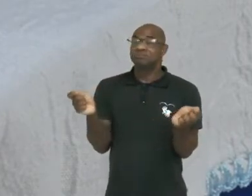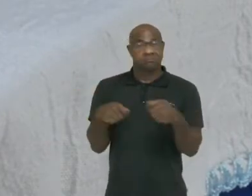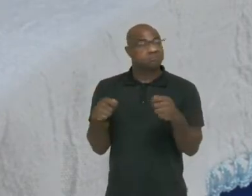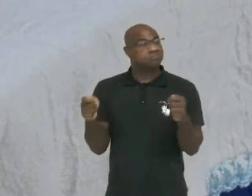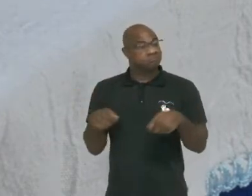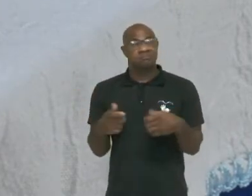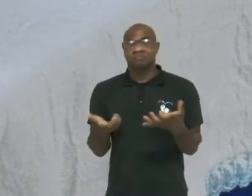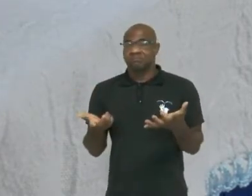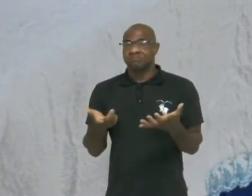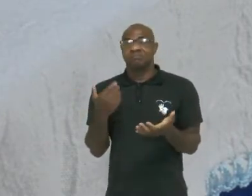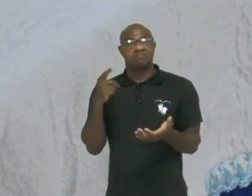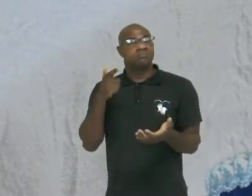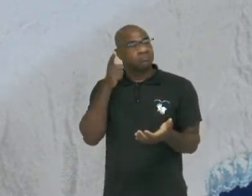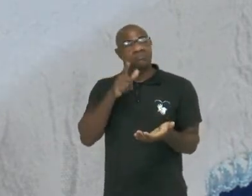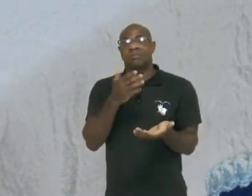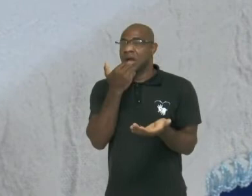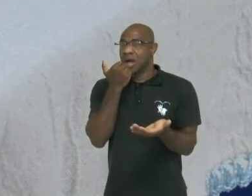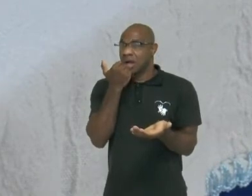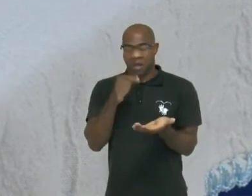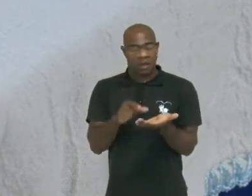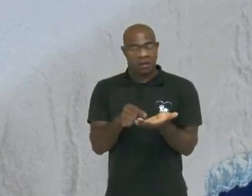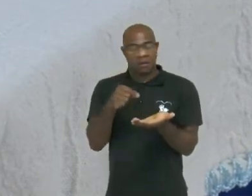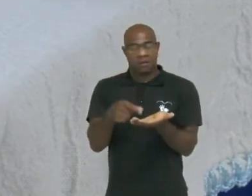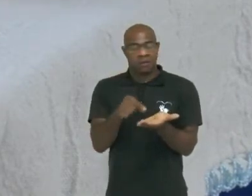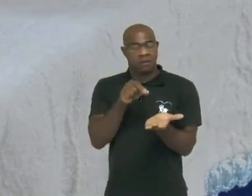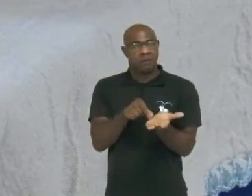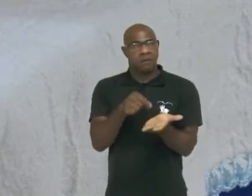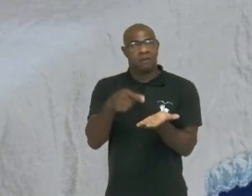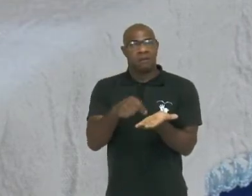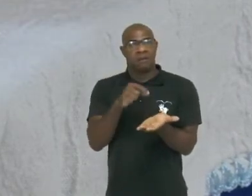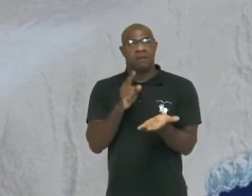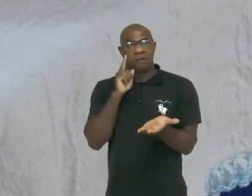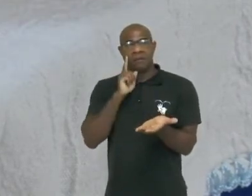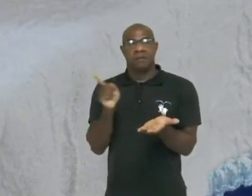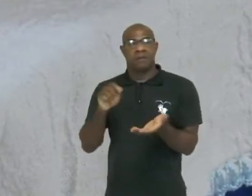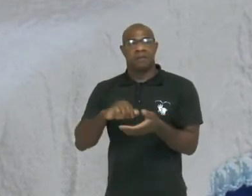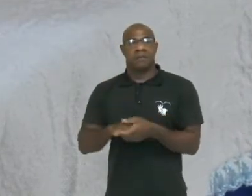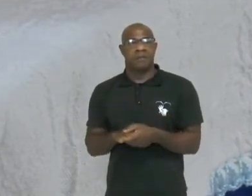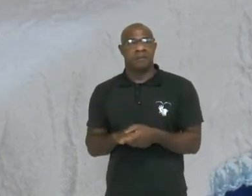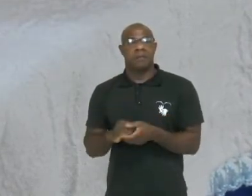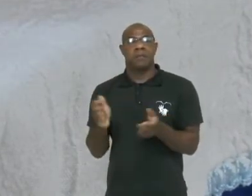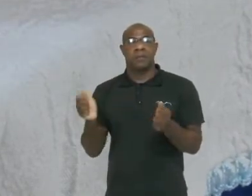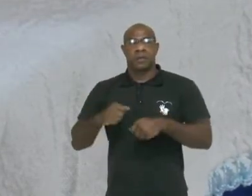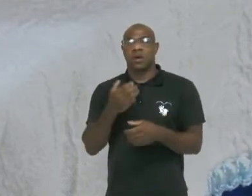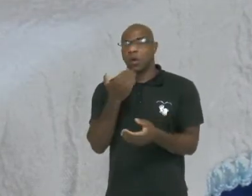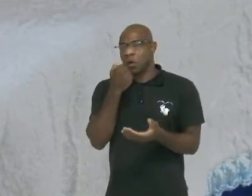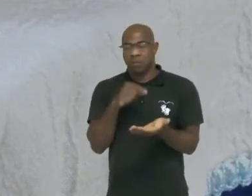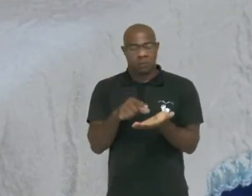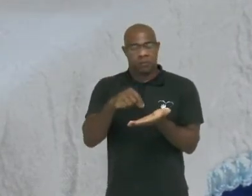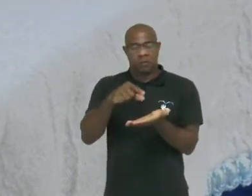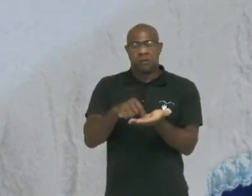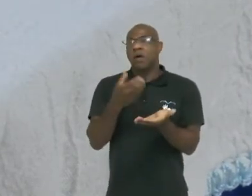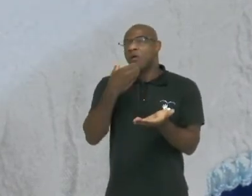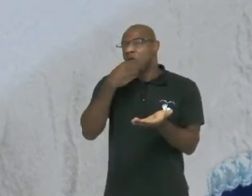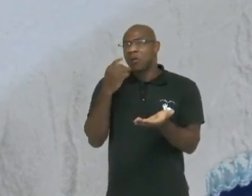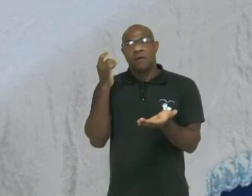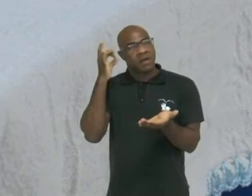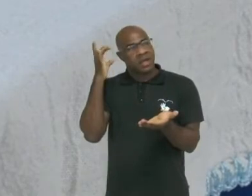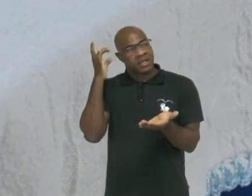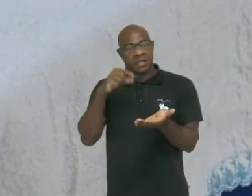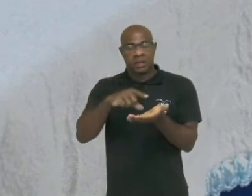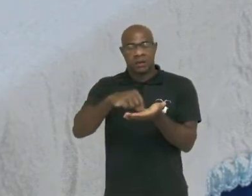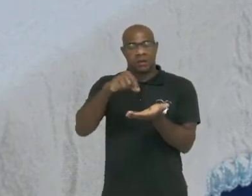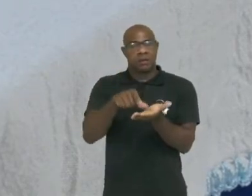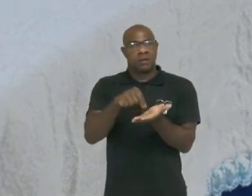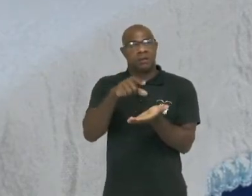na verdade, vai obter sucesso quando ela utilizar, né, esse tipo de bico aqui, que ela vai poder comer uma fruta ali com mais facilidade,